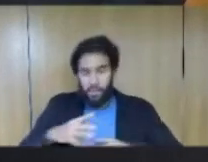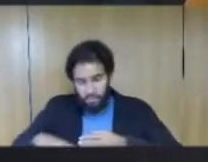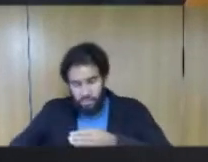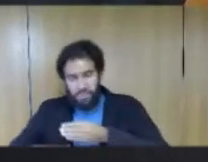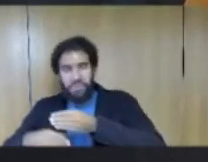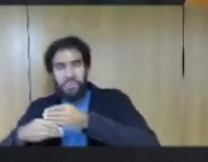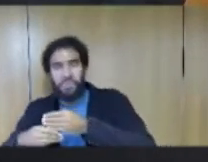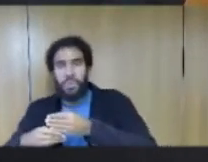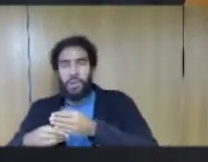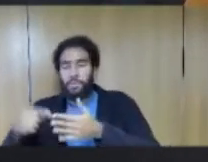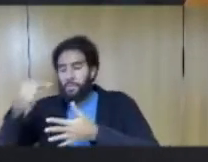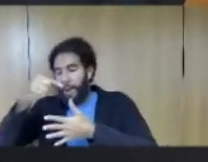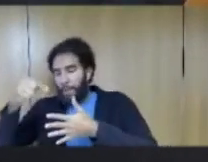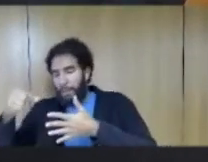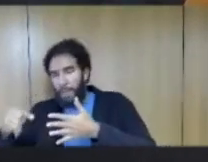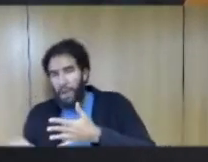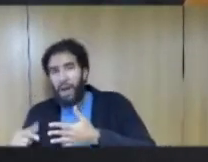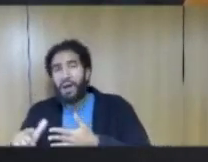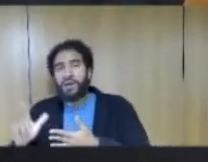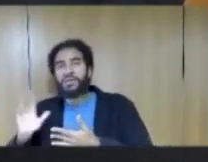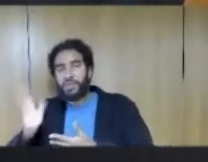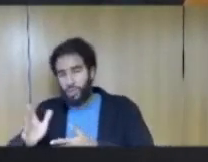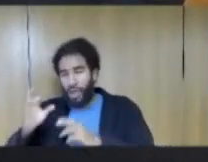soma um conjunto que já